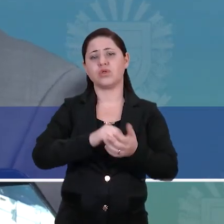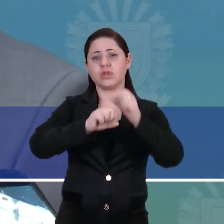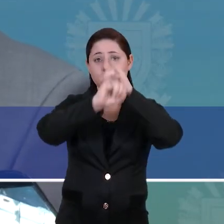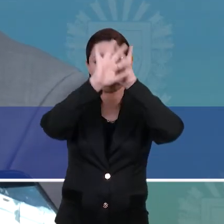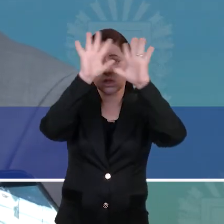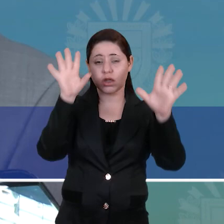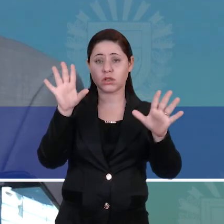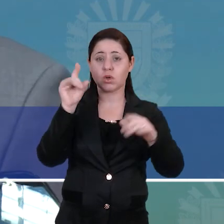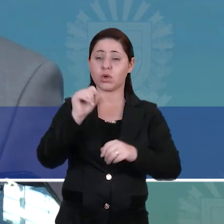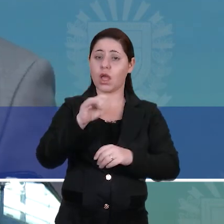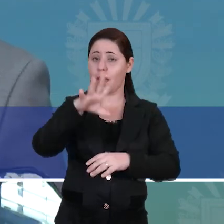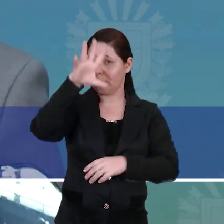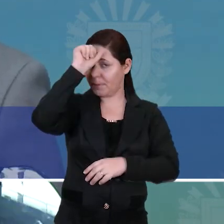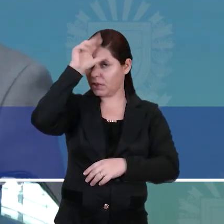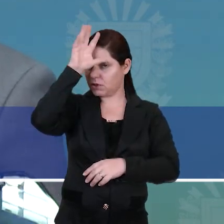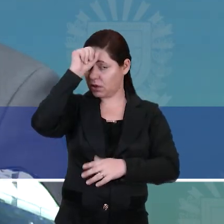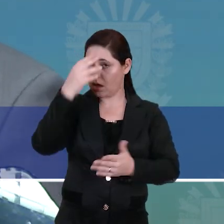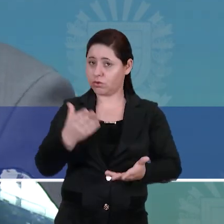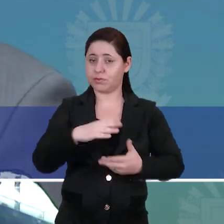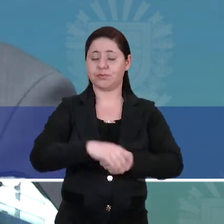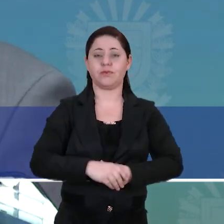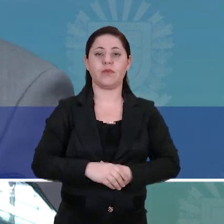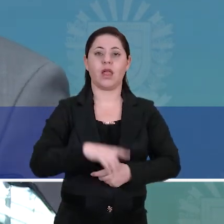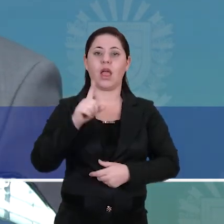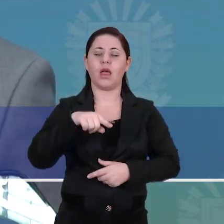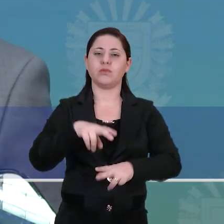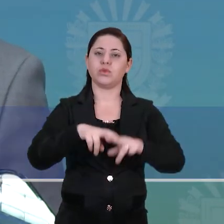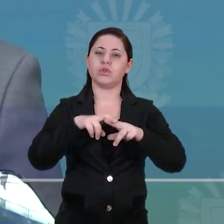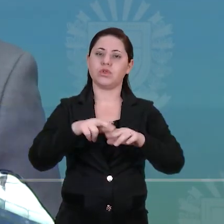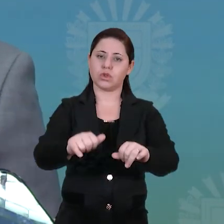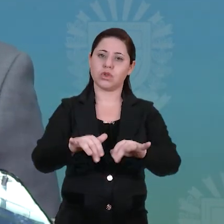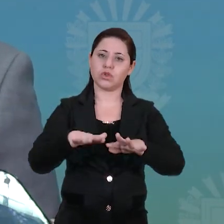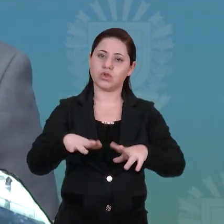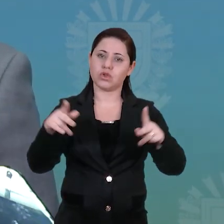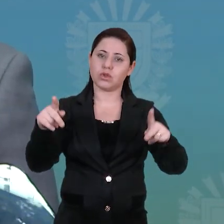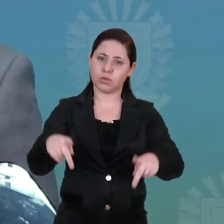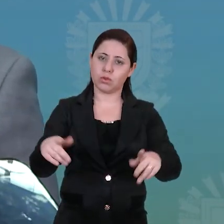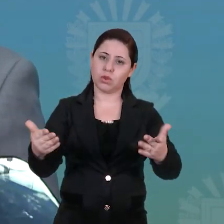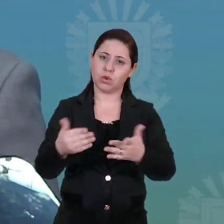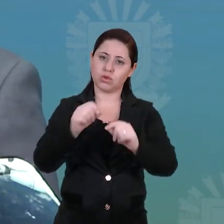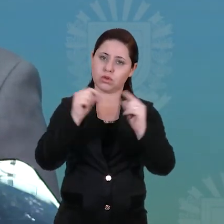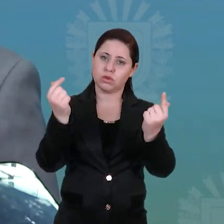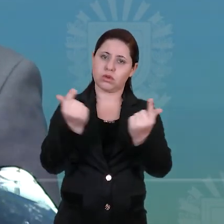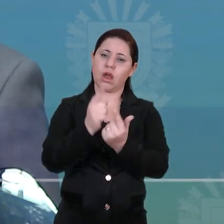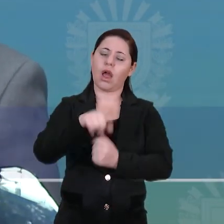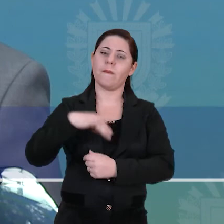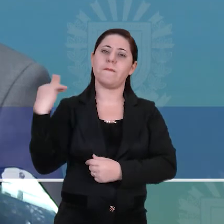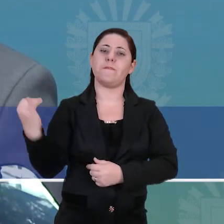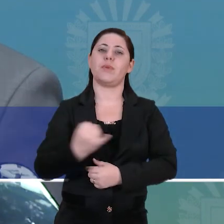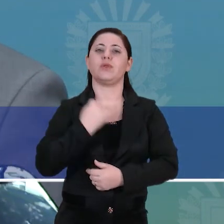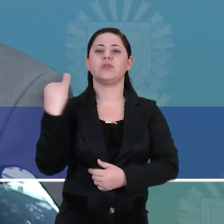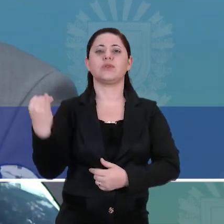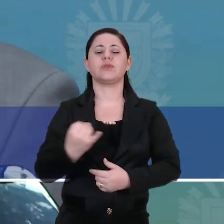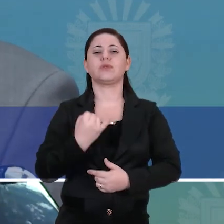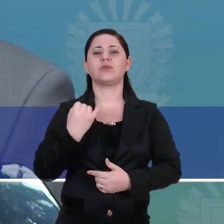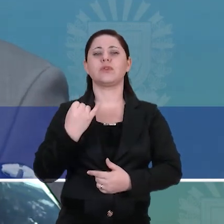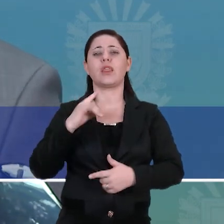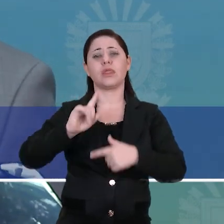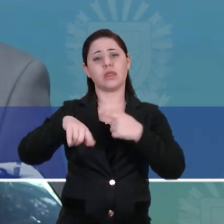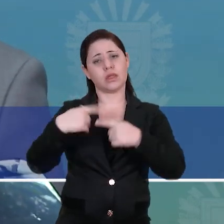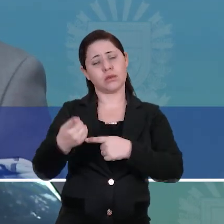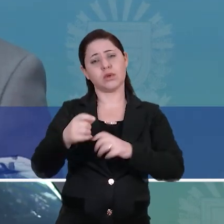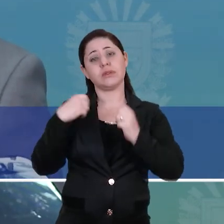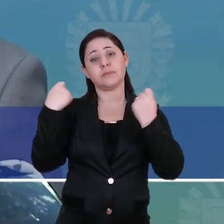de esclarecimento a respeito da aprendizagem. É por isso que a audiência hoje aqui na Assembleia Legislativa é de suma